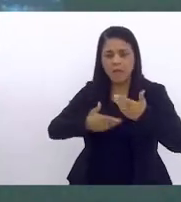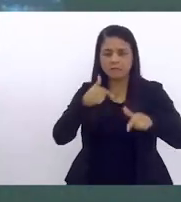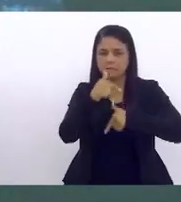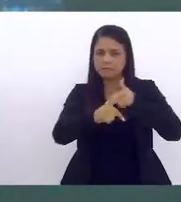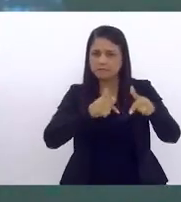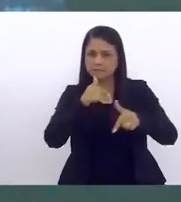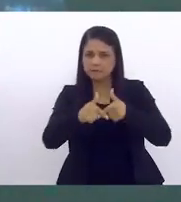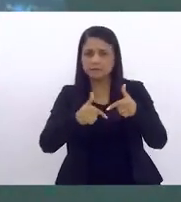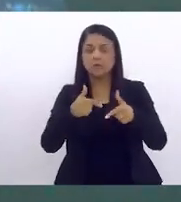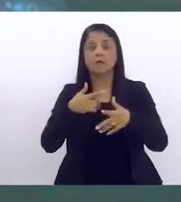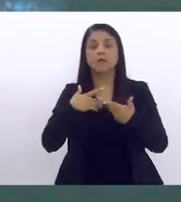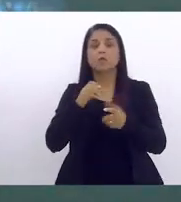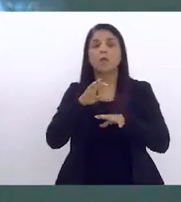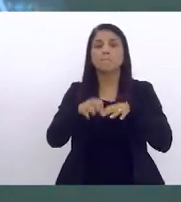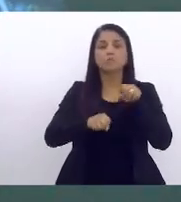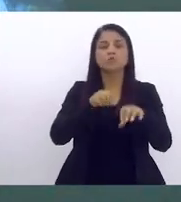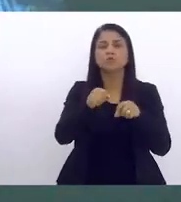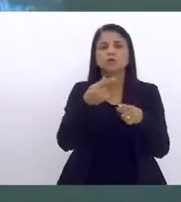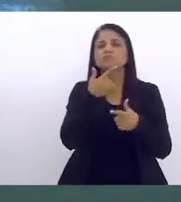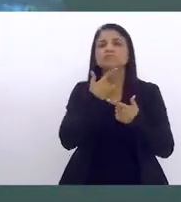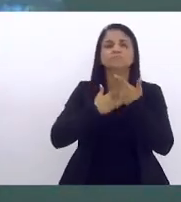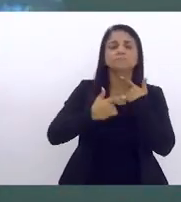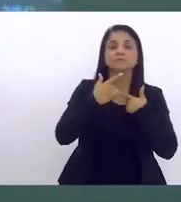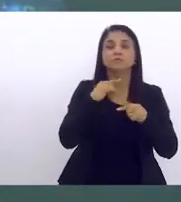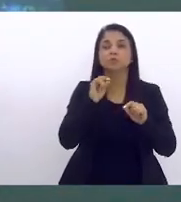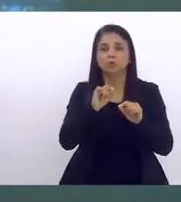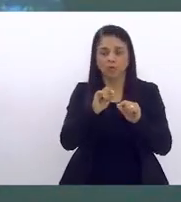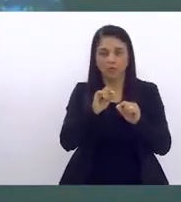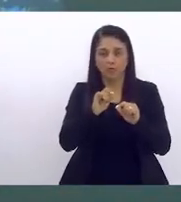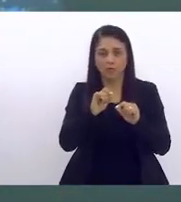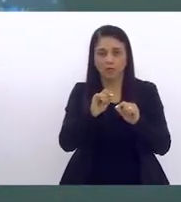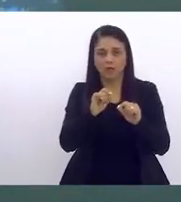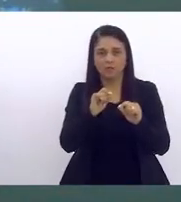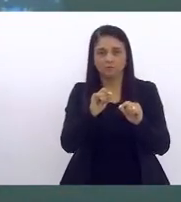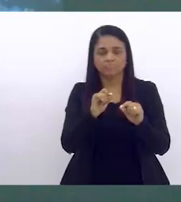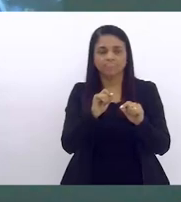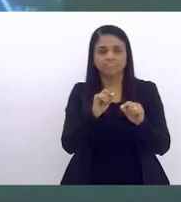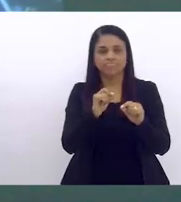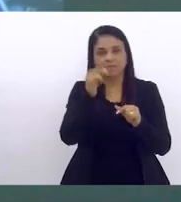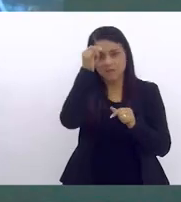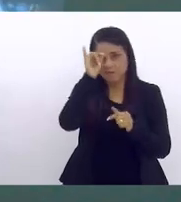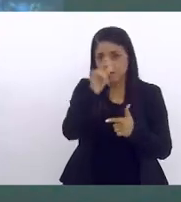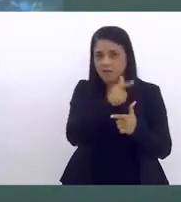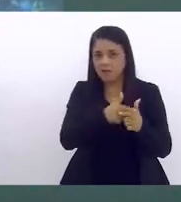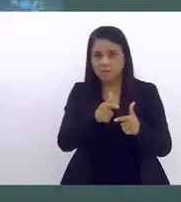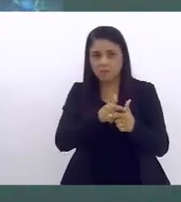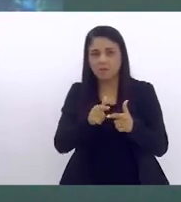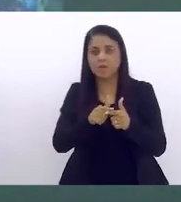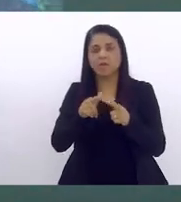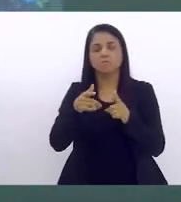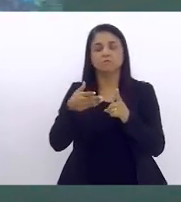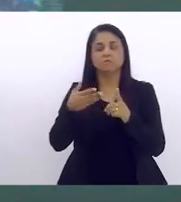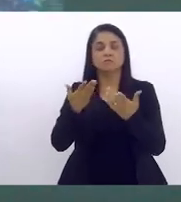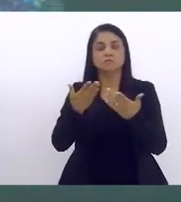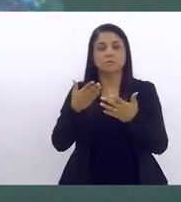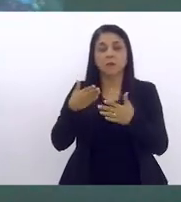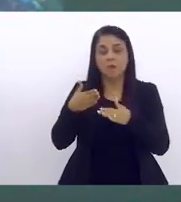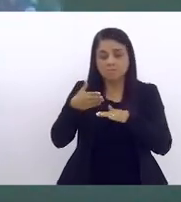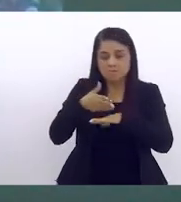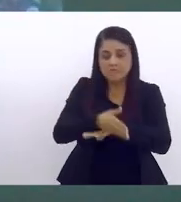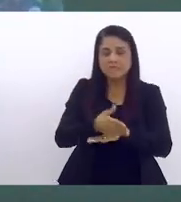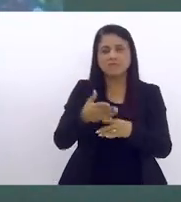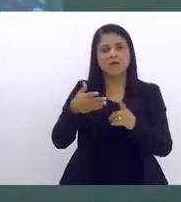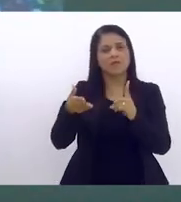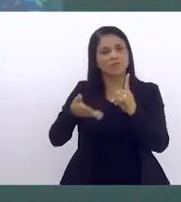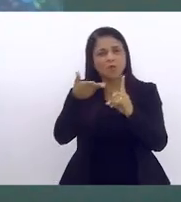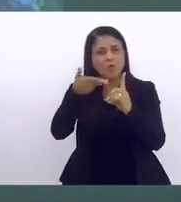fazendo, né, buscando, almejando, não ter nenhuma intercorrência na entrada de doulas dentro das nossas unidades. Isso